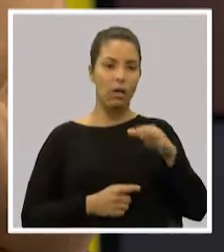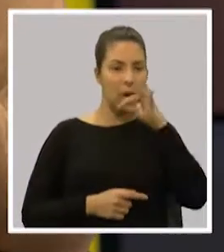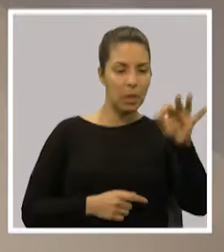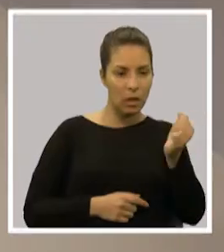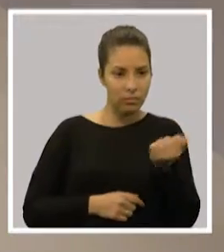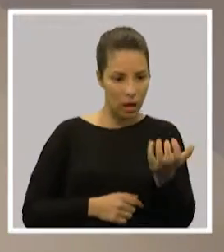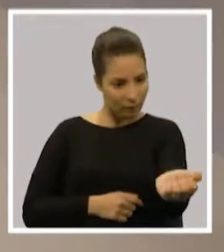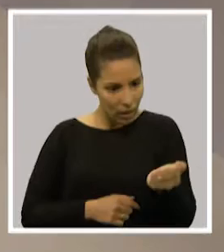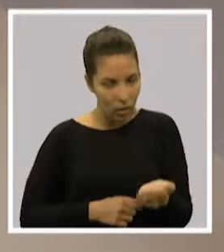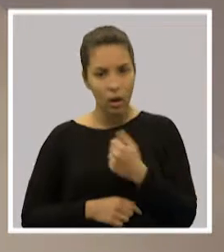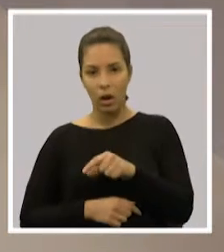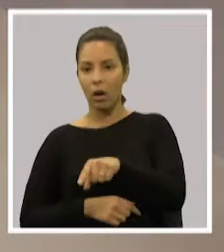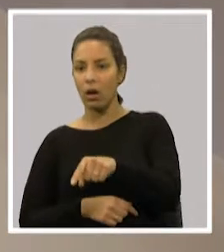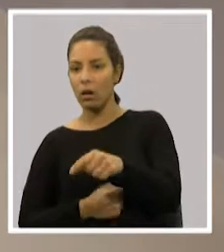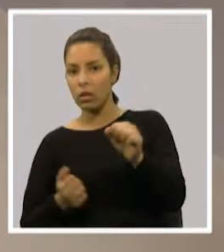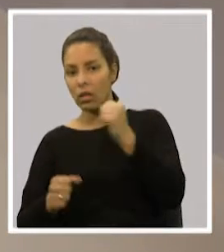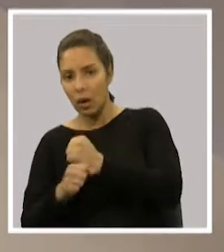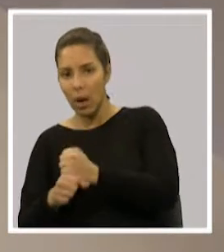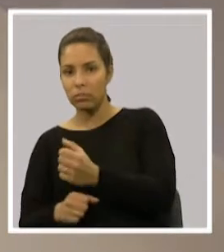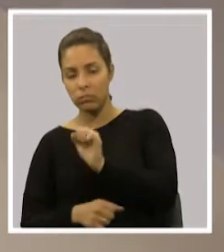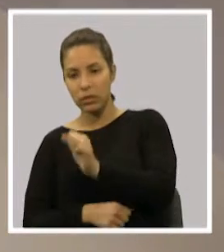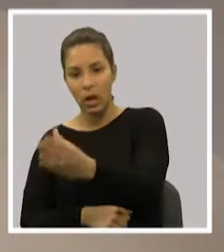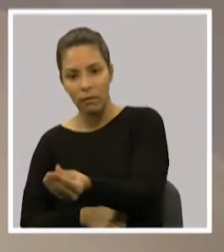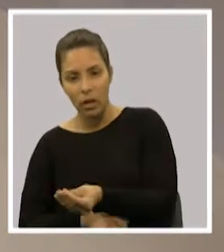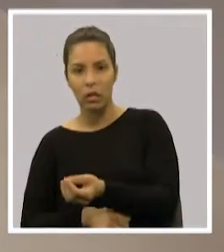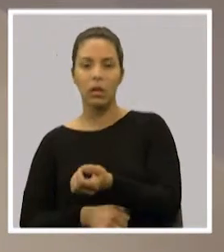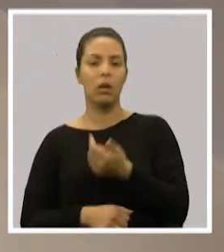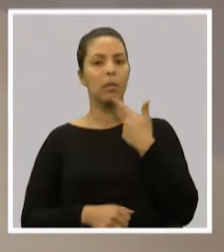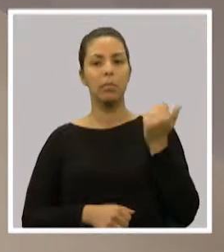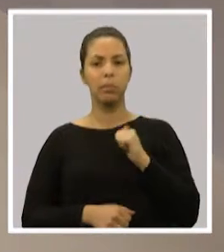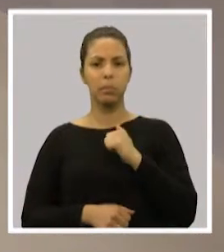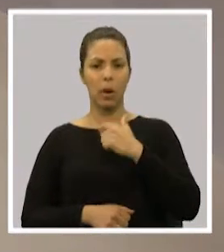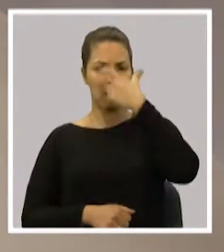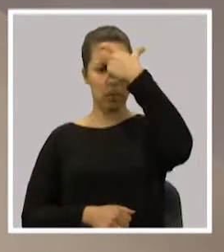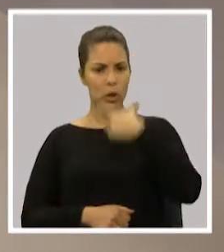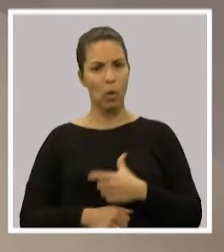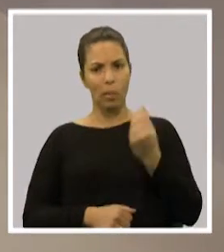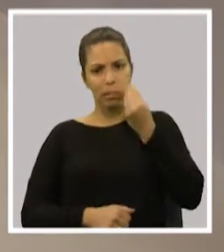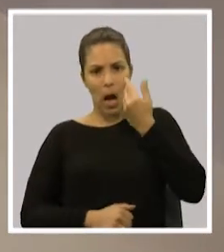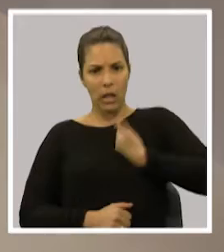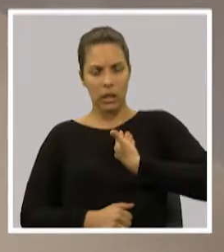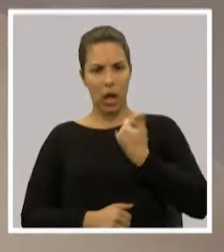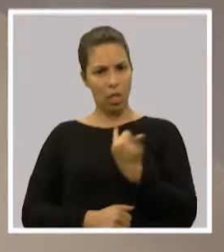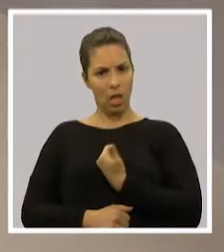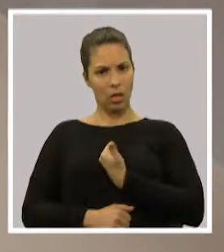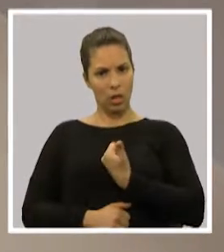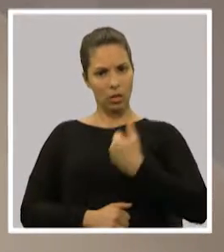não é fragmentada. Eu, sim, pelo menos encaro a vida, a pessoa deve ser uma só, com a sua